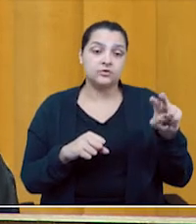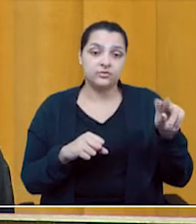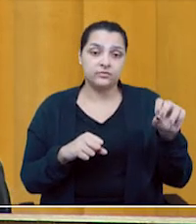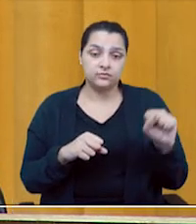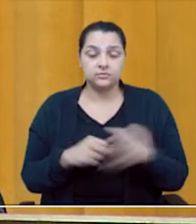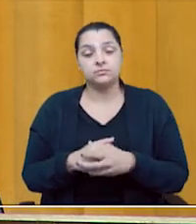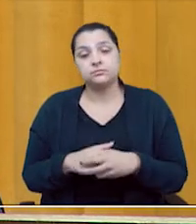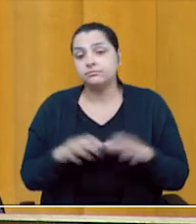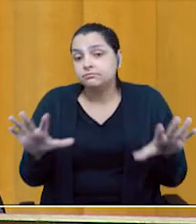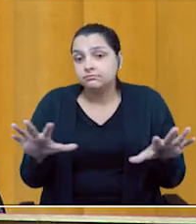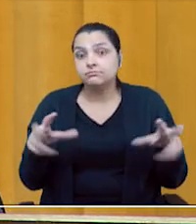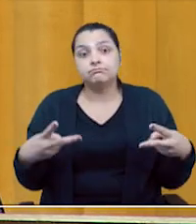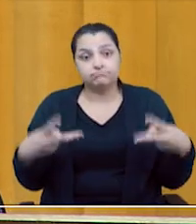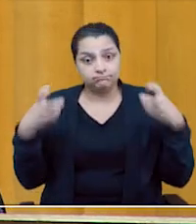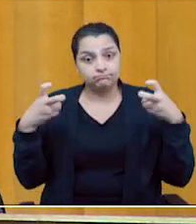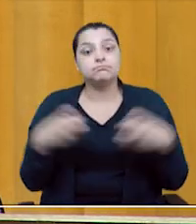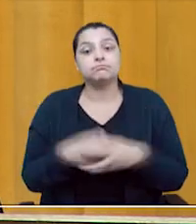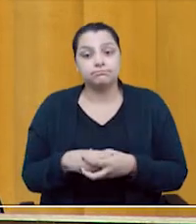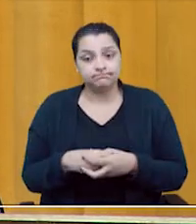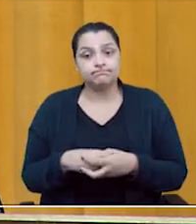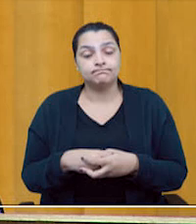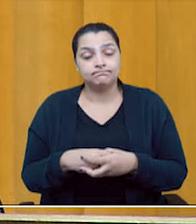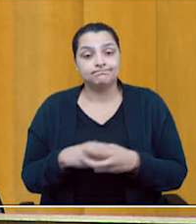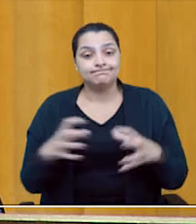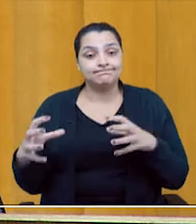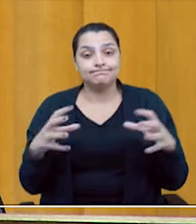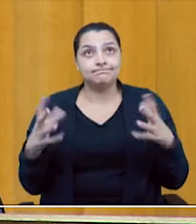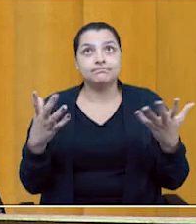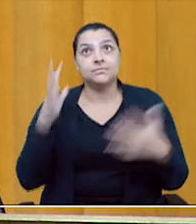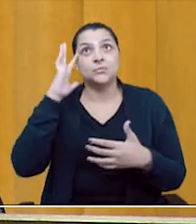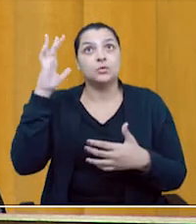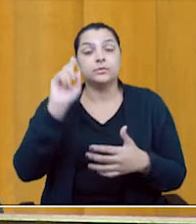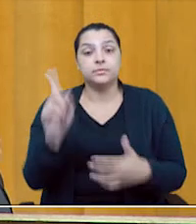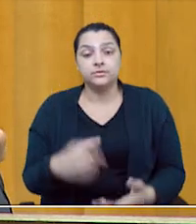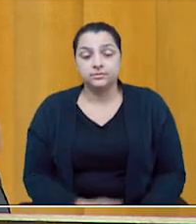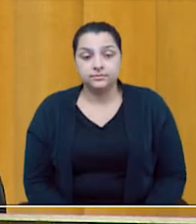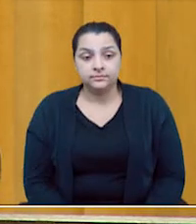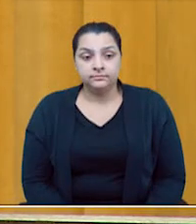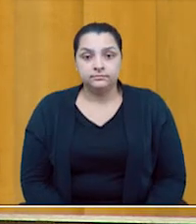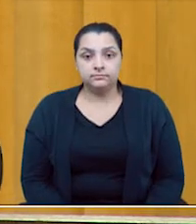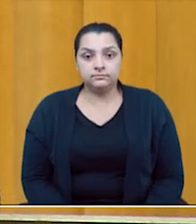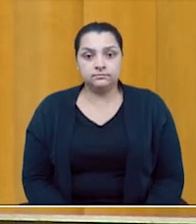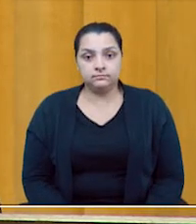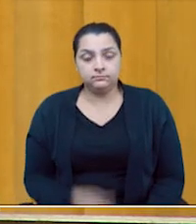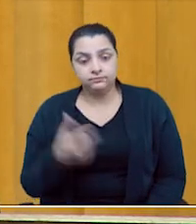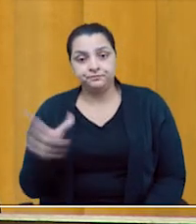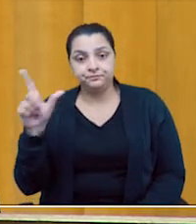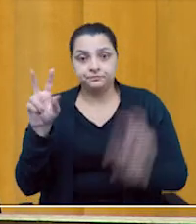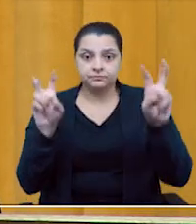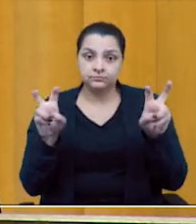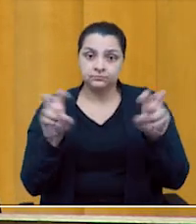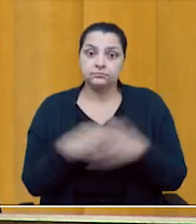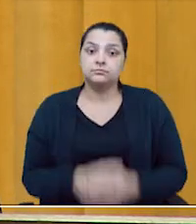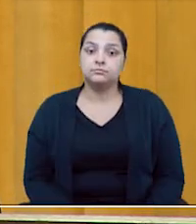estamos percebendo conflitos até então inimagináveis, né? Outra peça, já emendando agora, novas